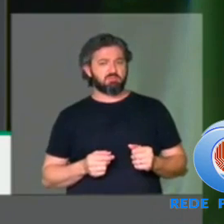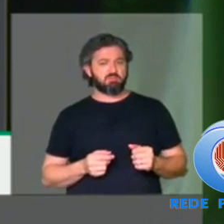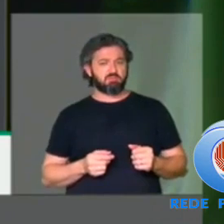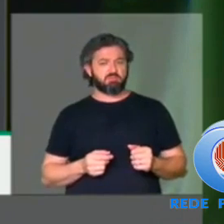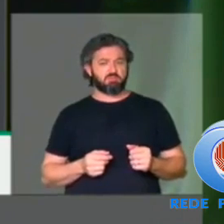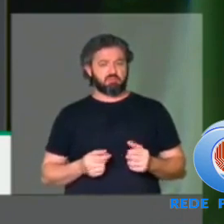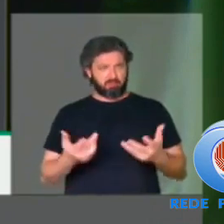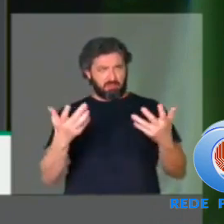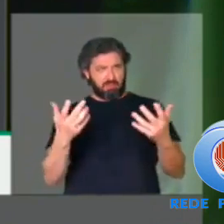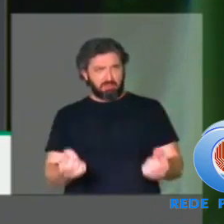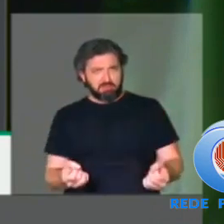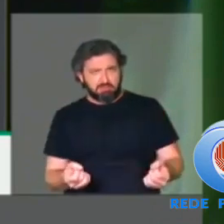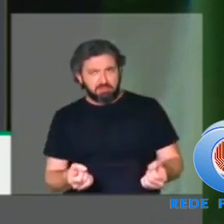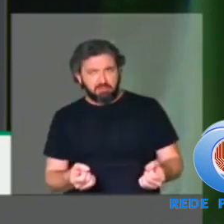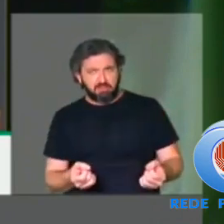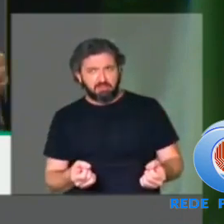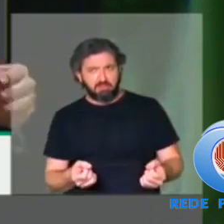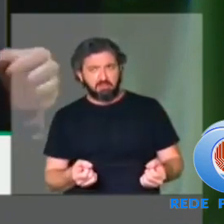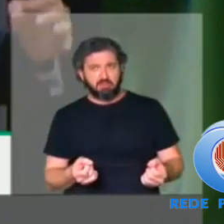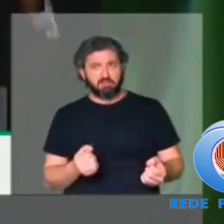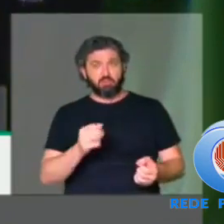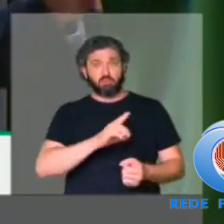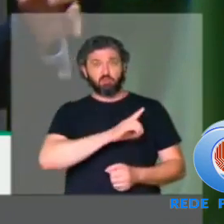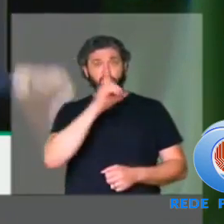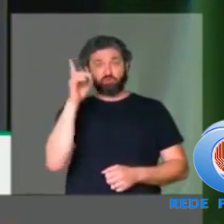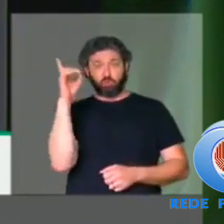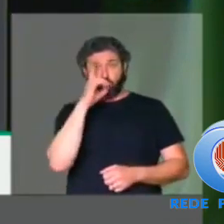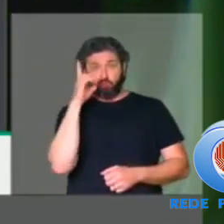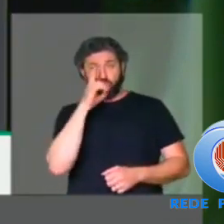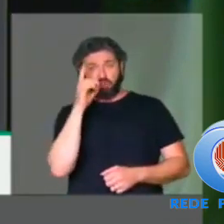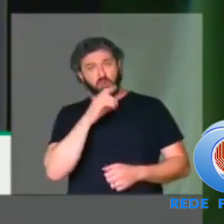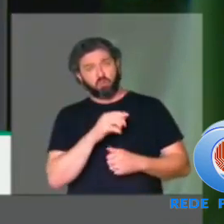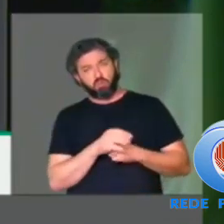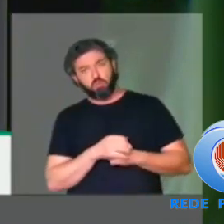que vão tolerar que o dia de domingo